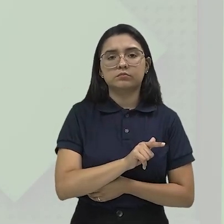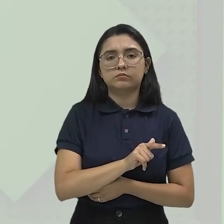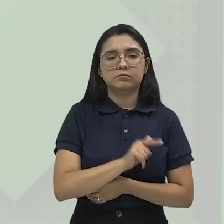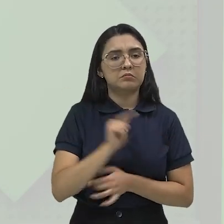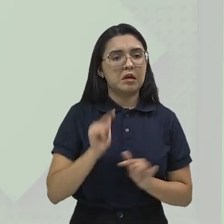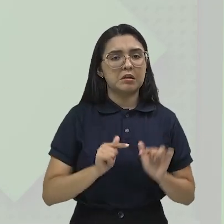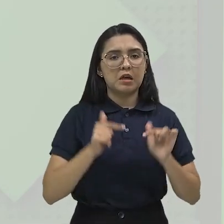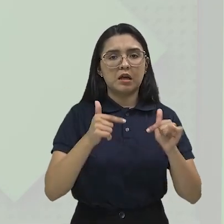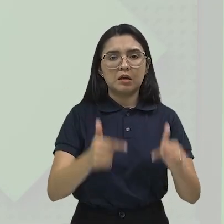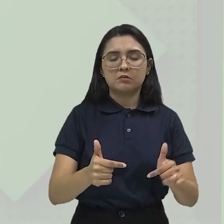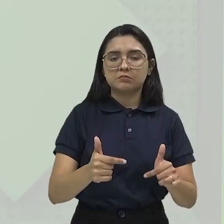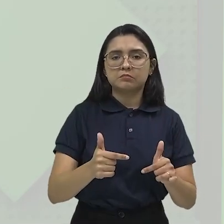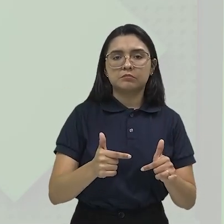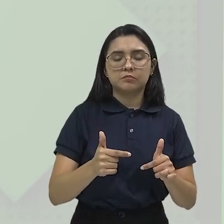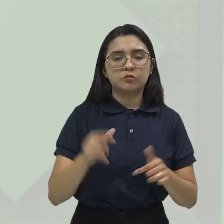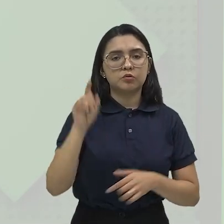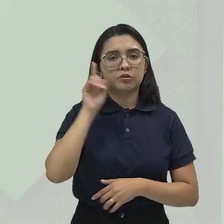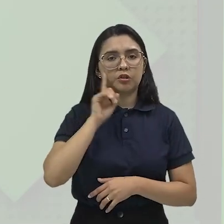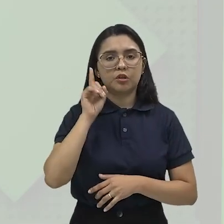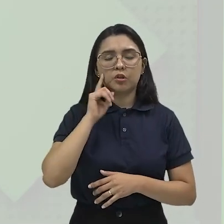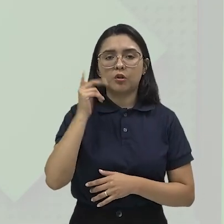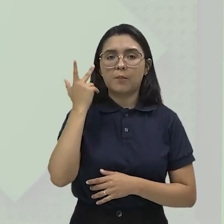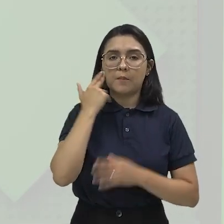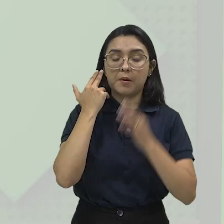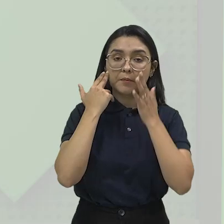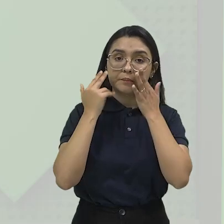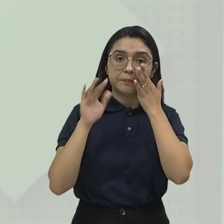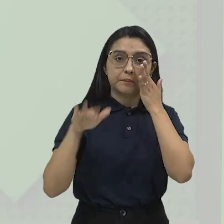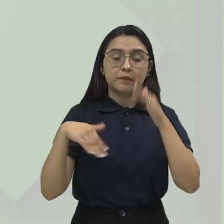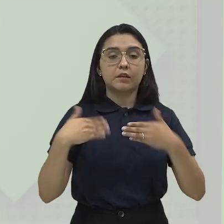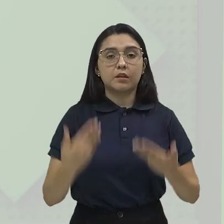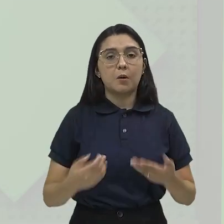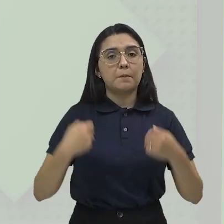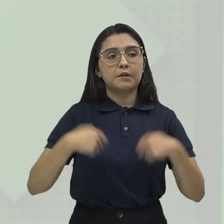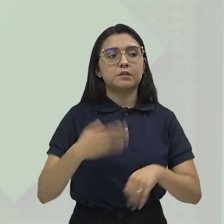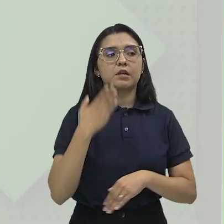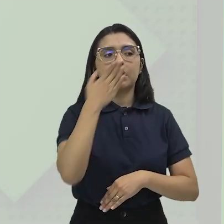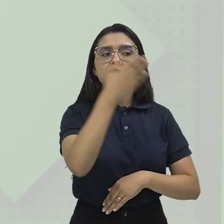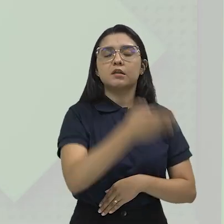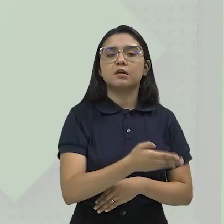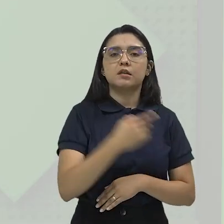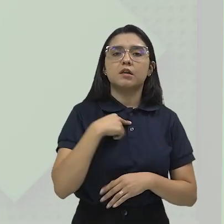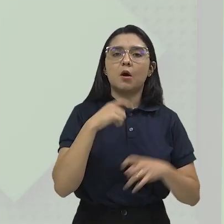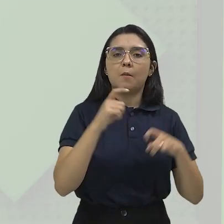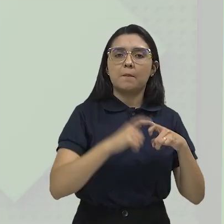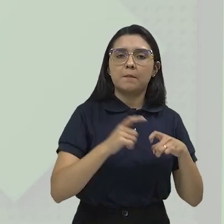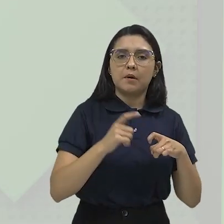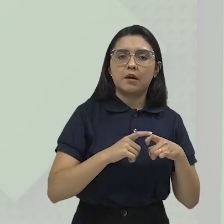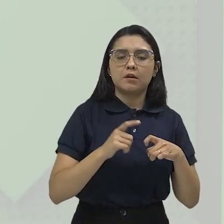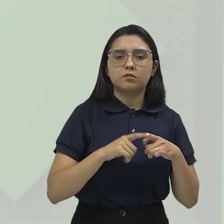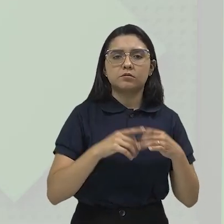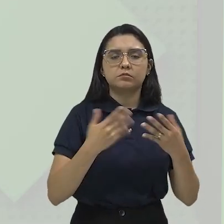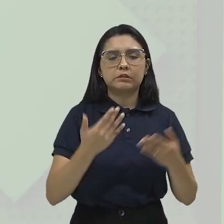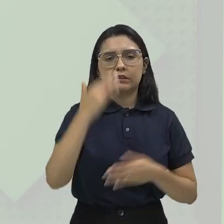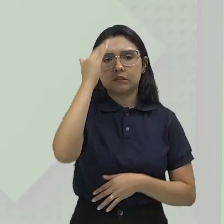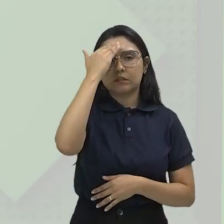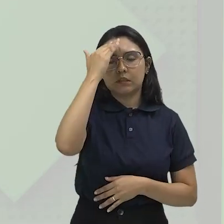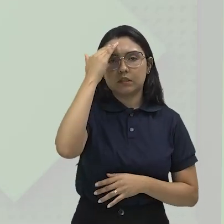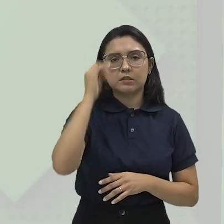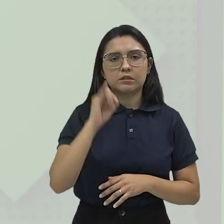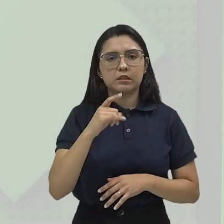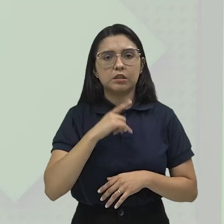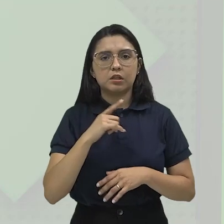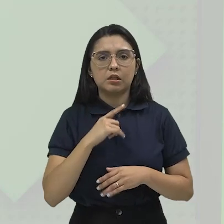suas atividades diárias normalmente, então ela deve procurar um médico para procurar entender se não existe ali